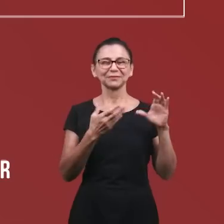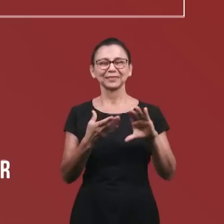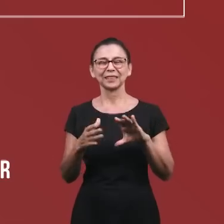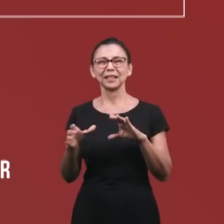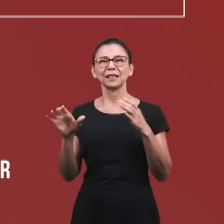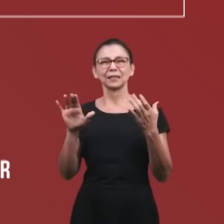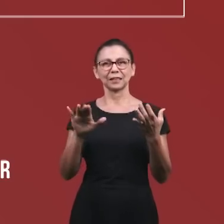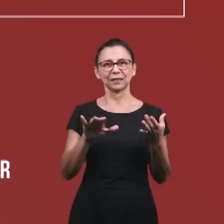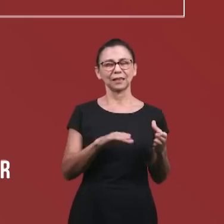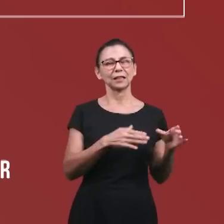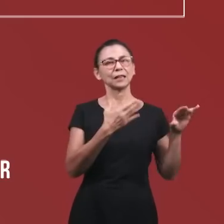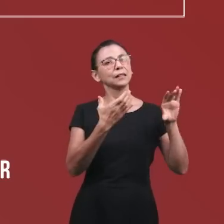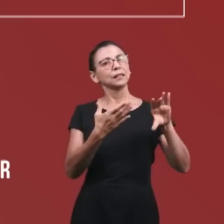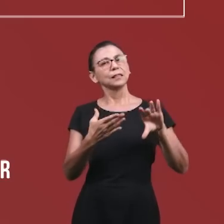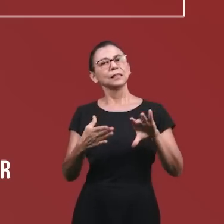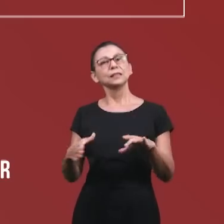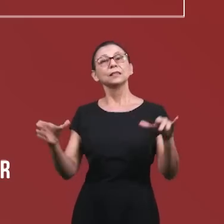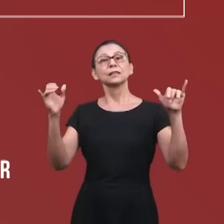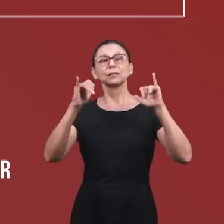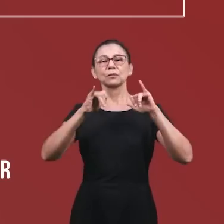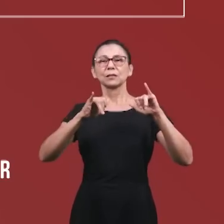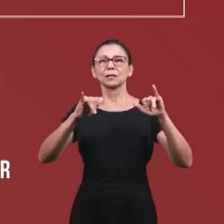em teu